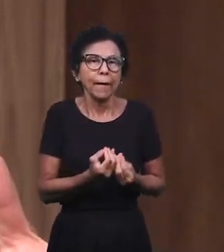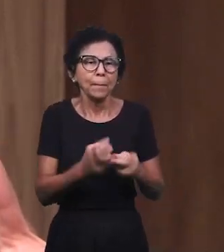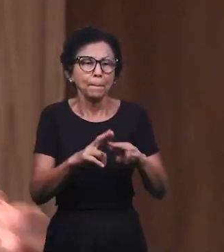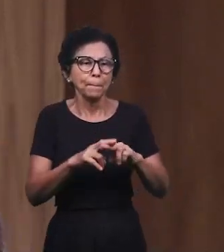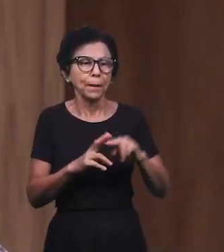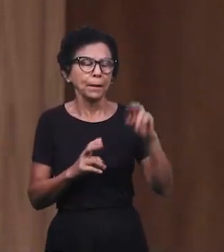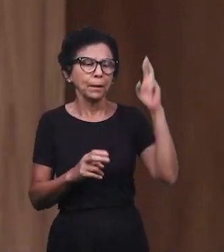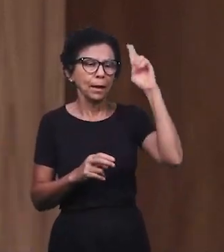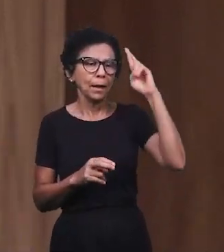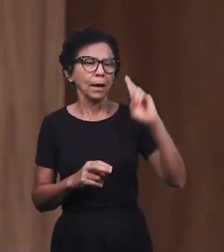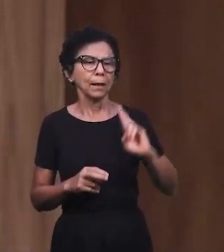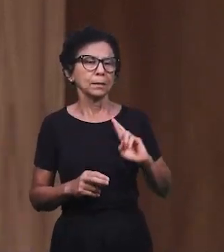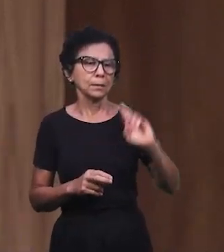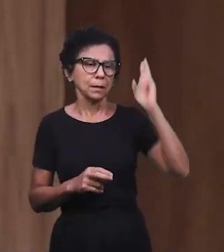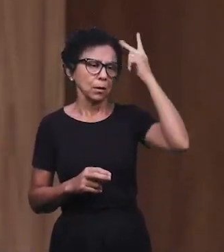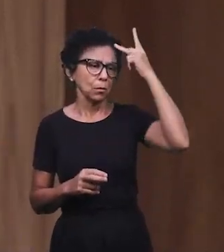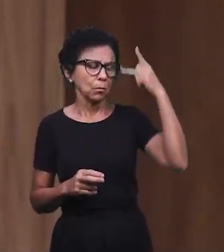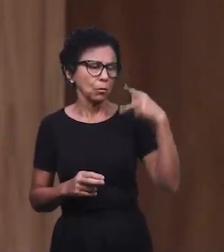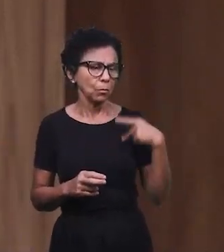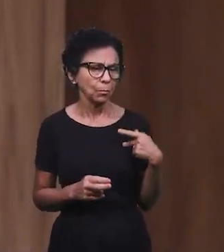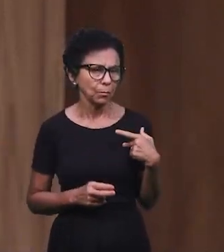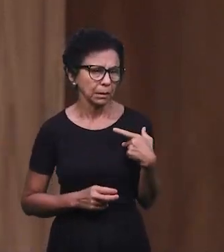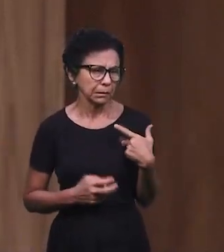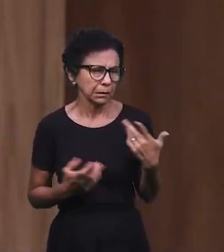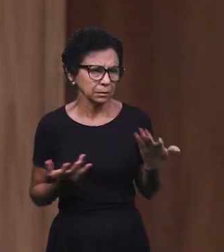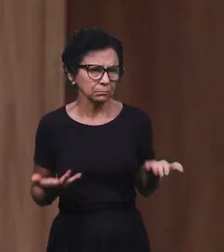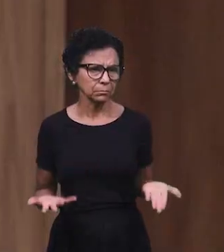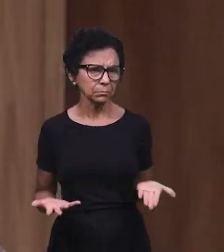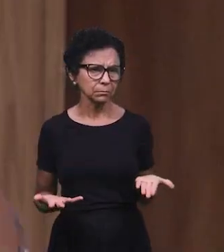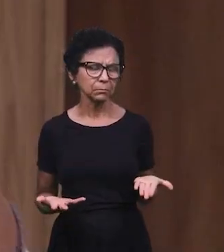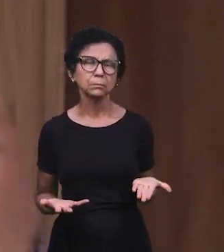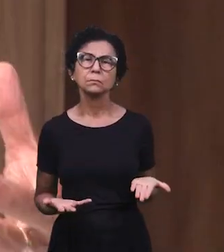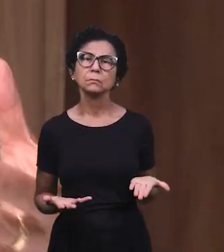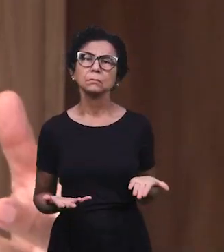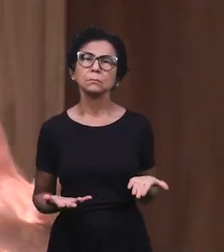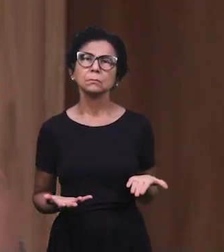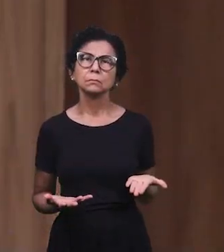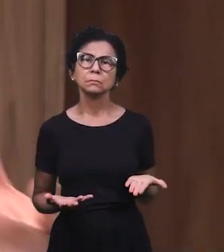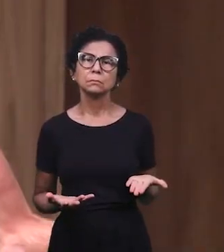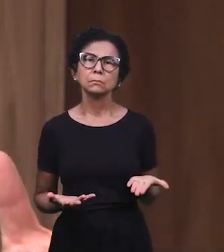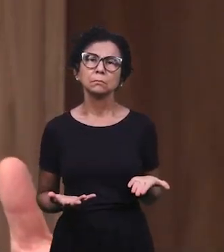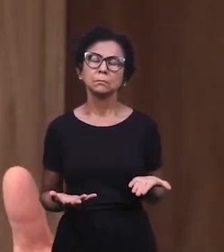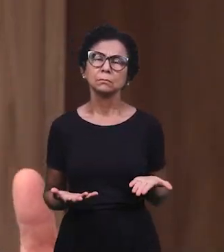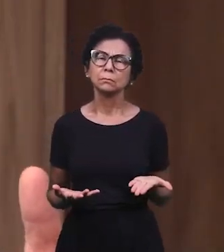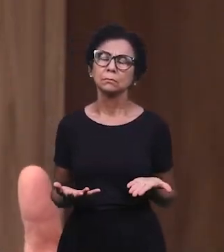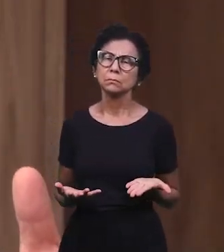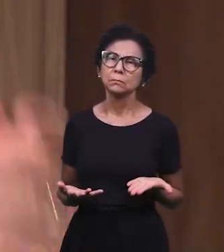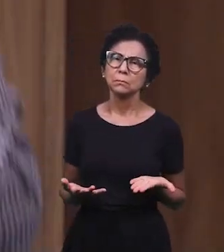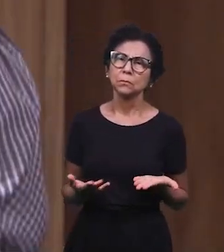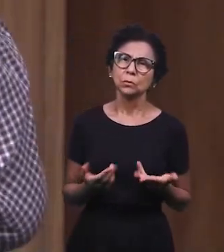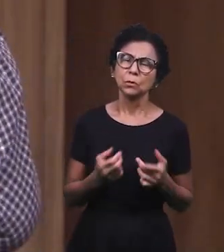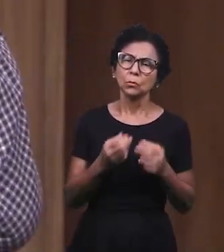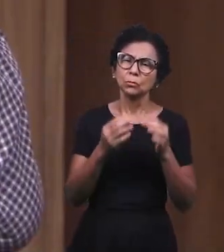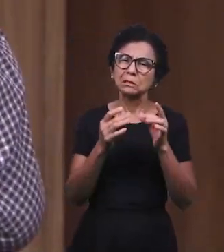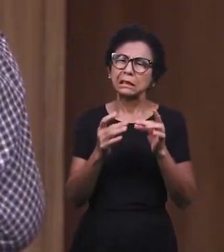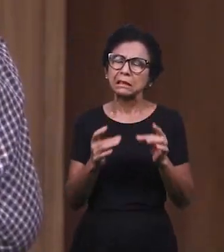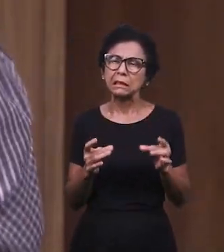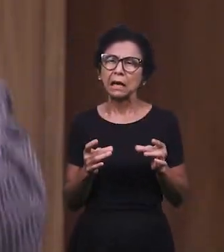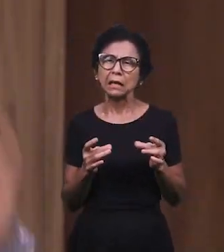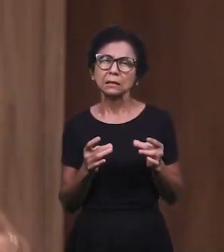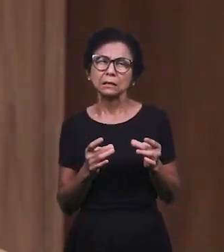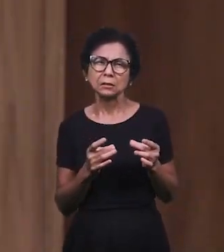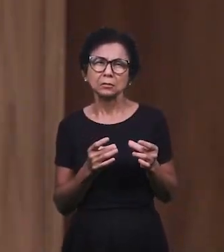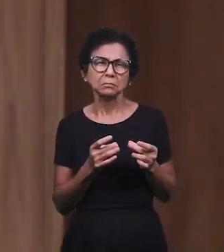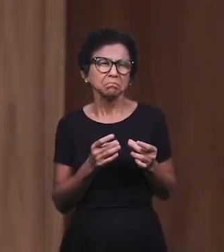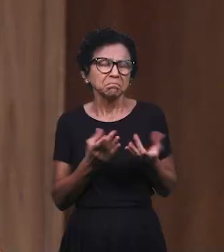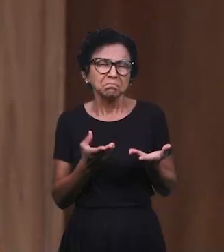irracional, aleatório, através de pequenos saltos evolutivos. Então,